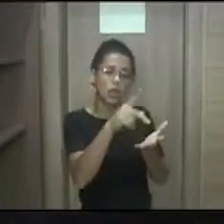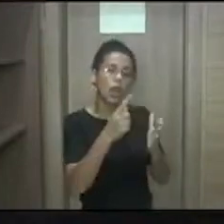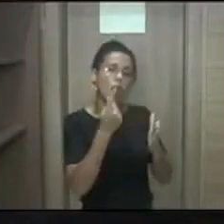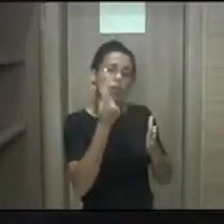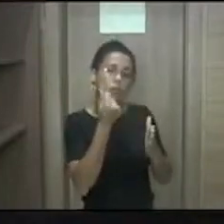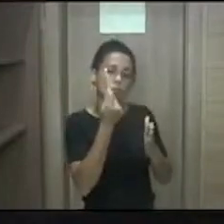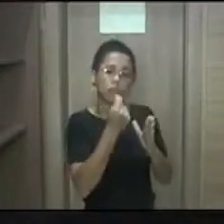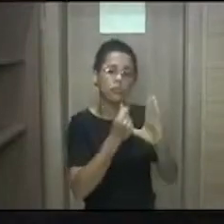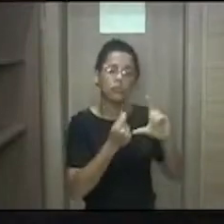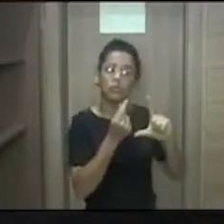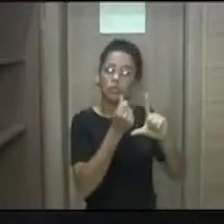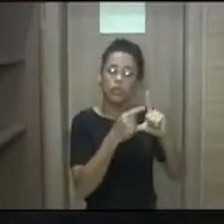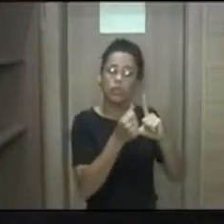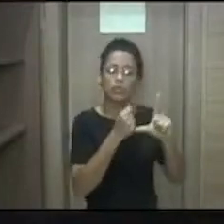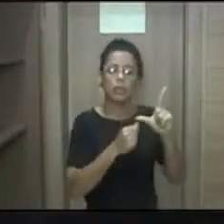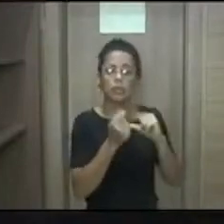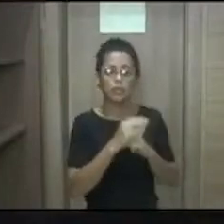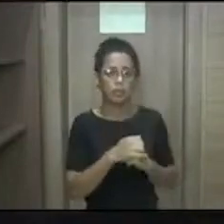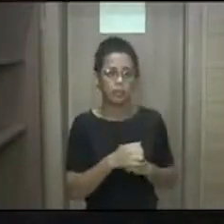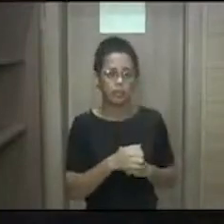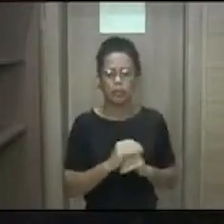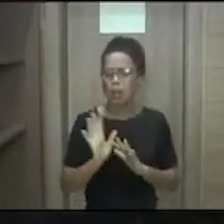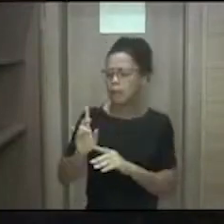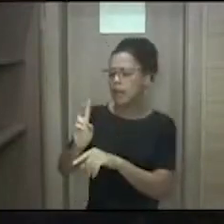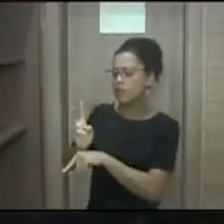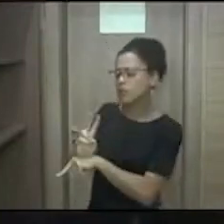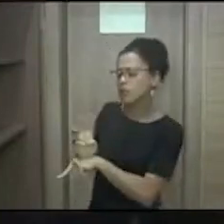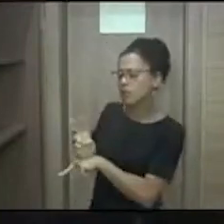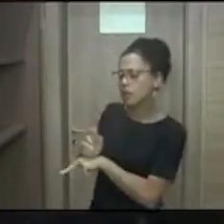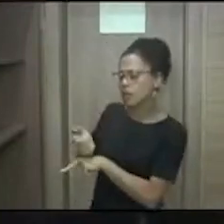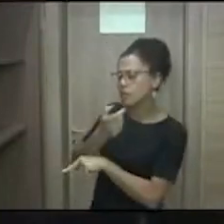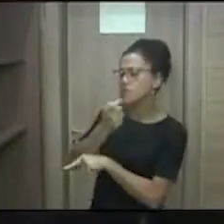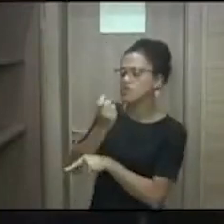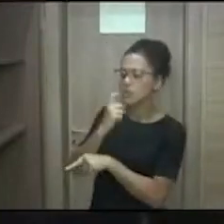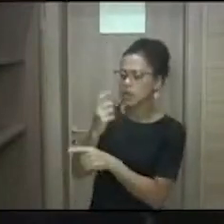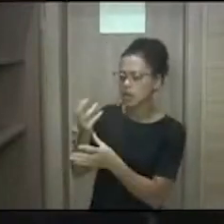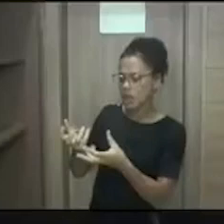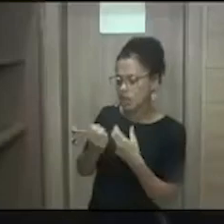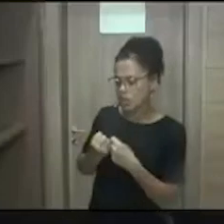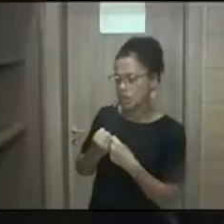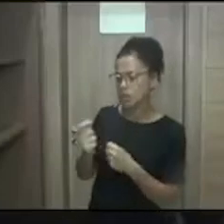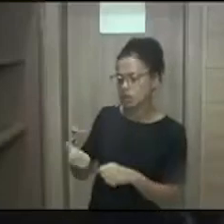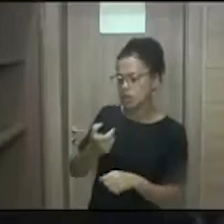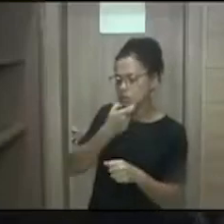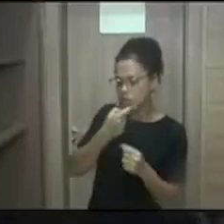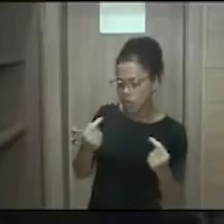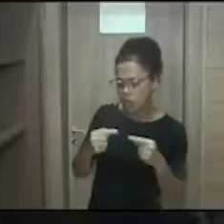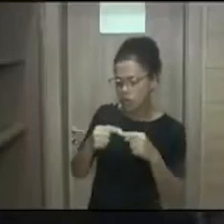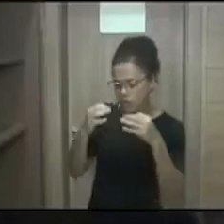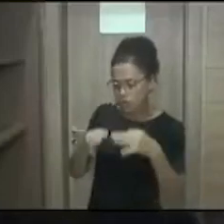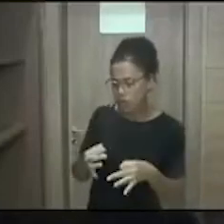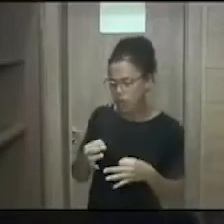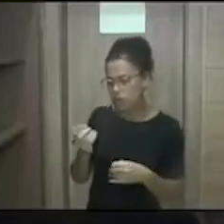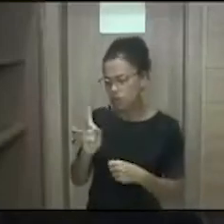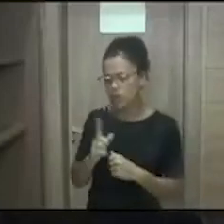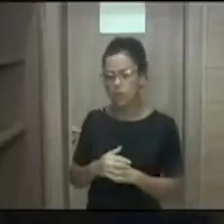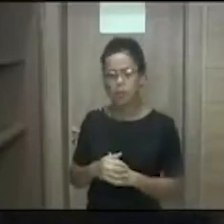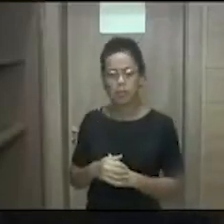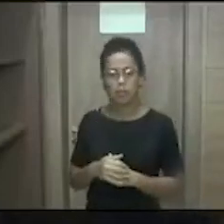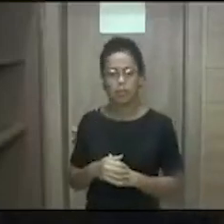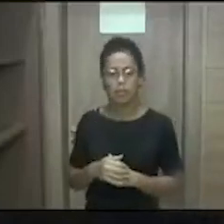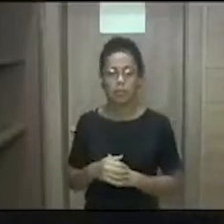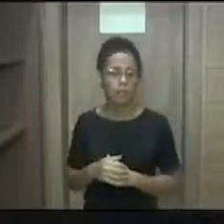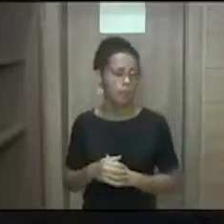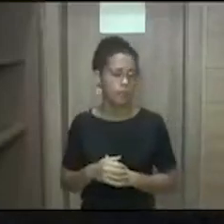da prótese? Como é que a gente sabe se o usuário recebeu a prótese, se essa prótese serviu para ele? Muitos municípios sequer